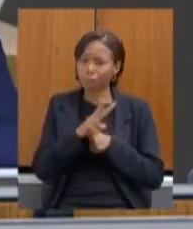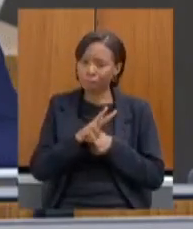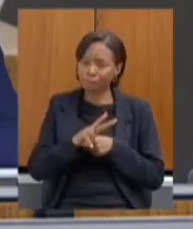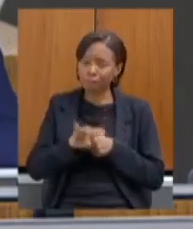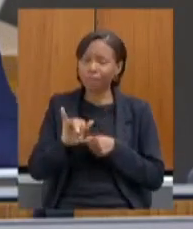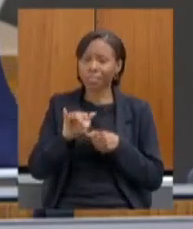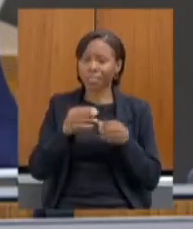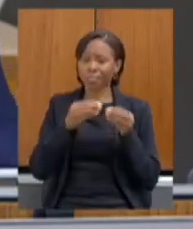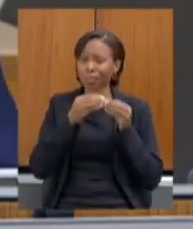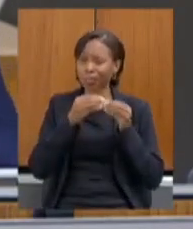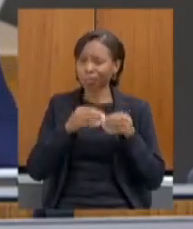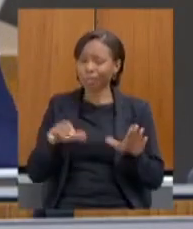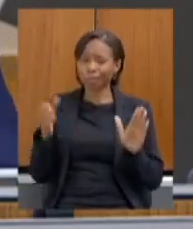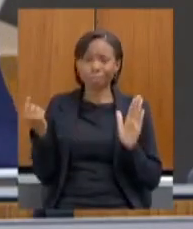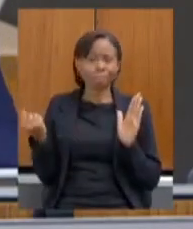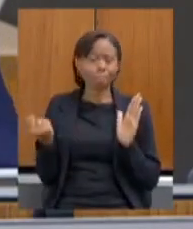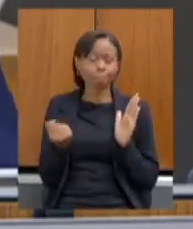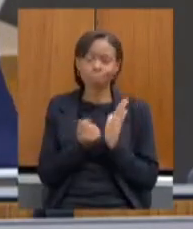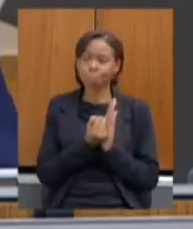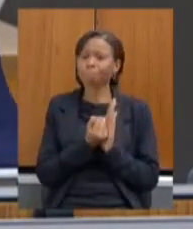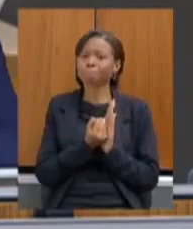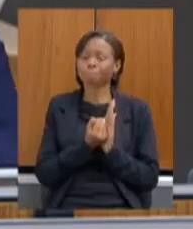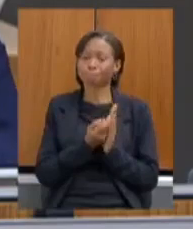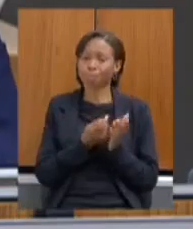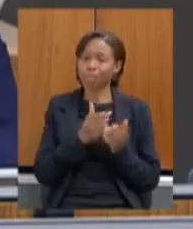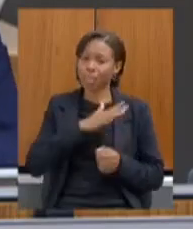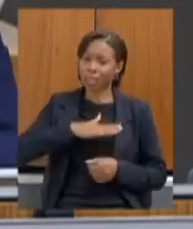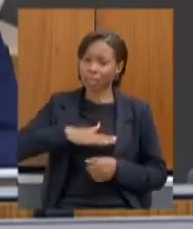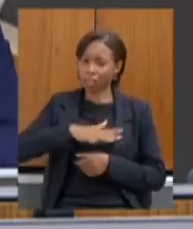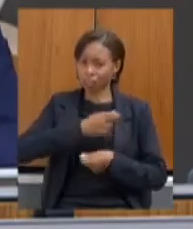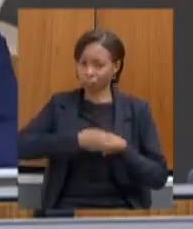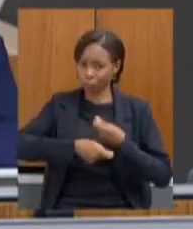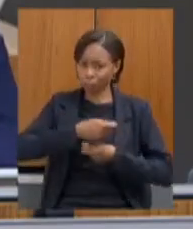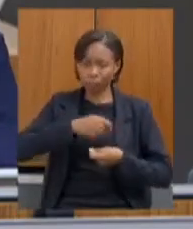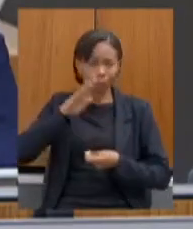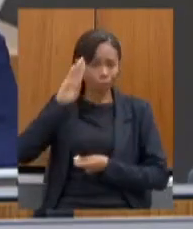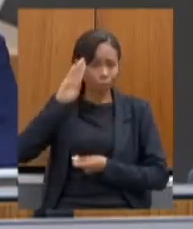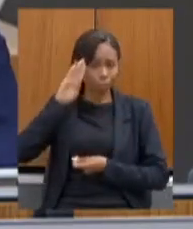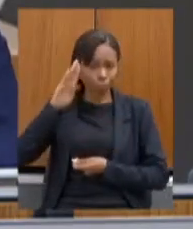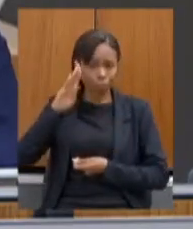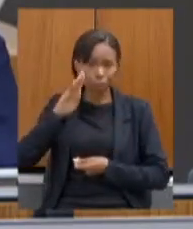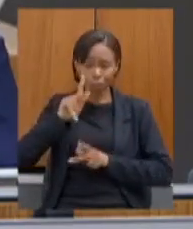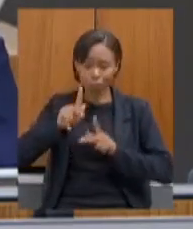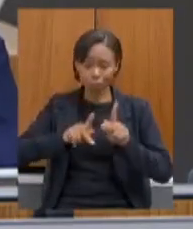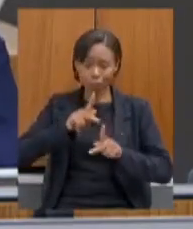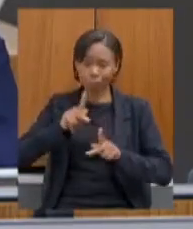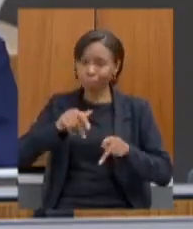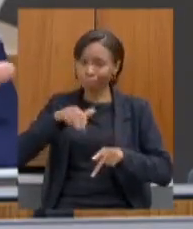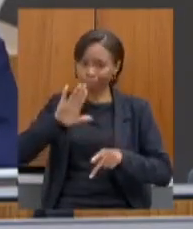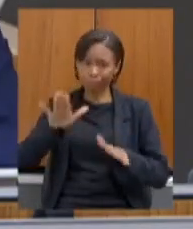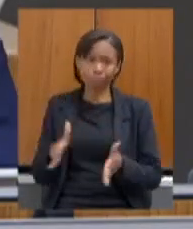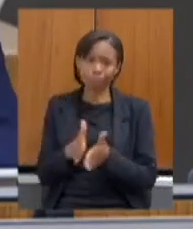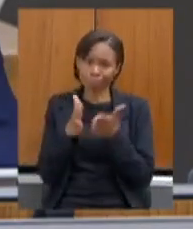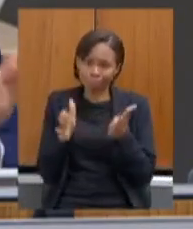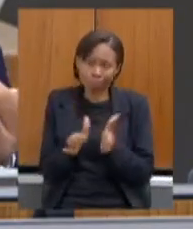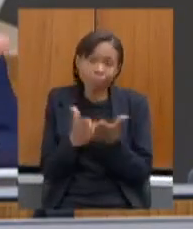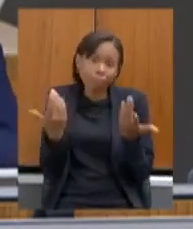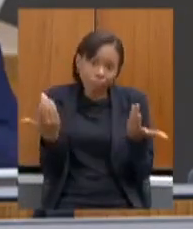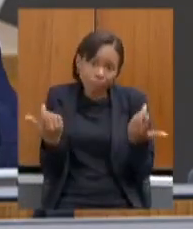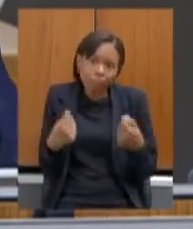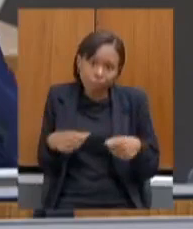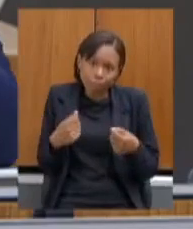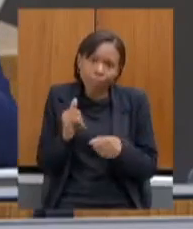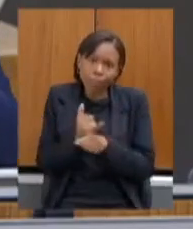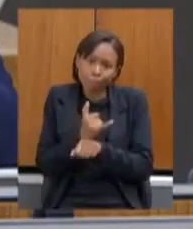Estado, especialmente naquela população de situação mais vulnerável, e nós temos, sim, que encontrar alternativas, dentre elas, por que não,